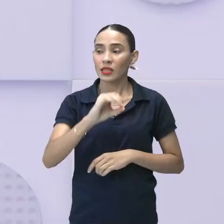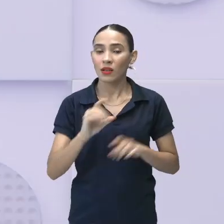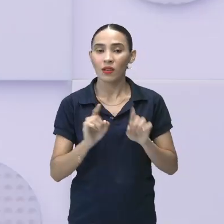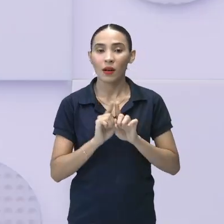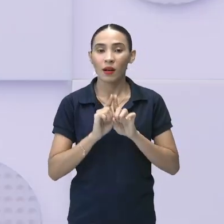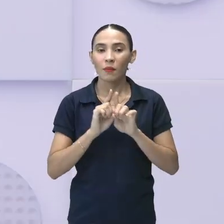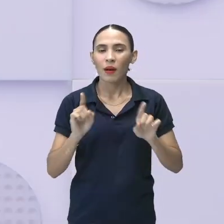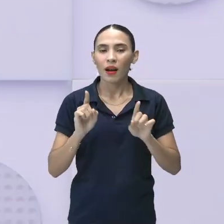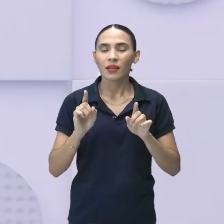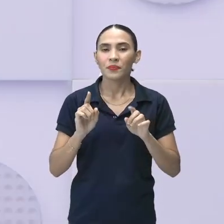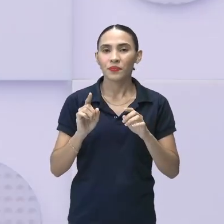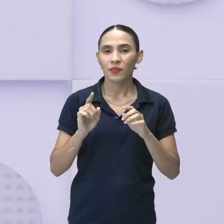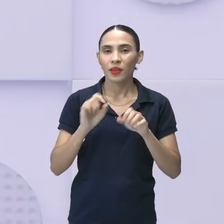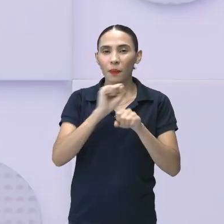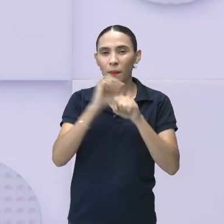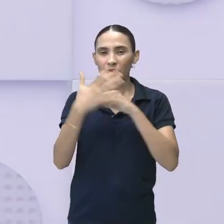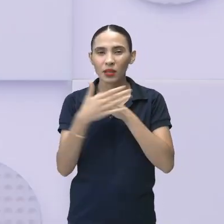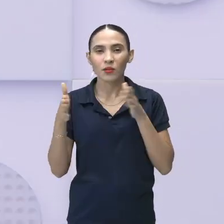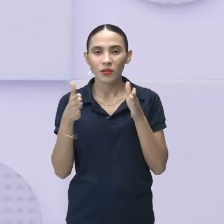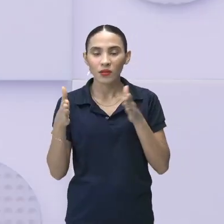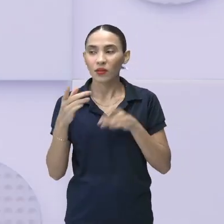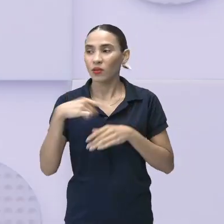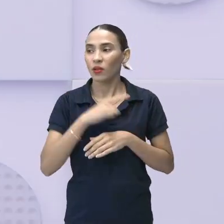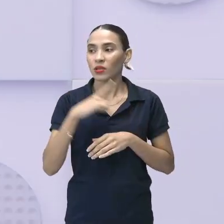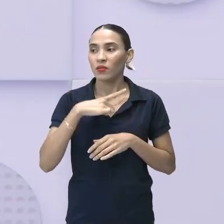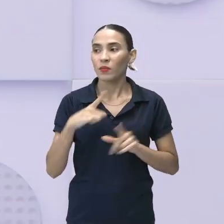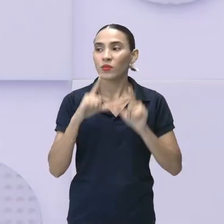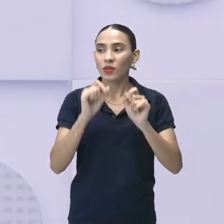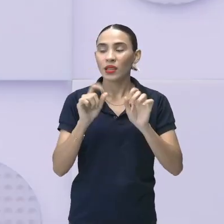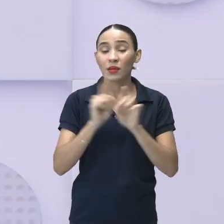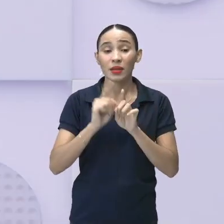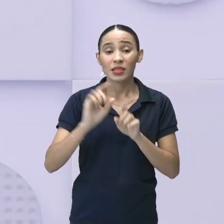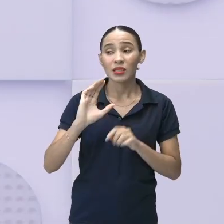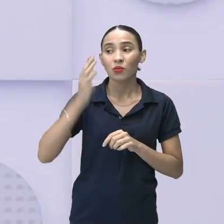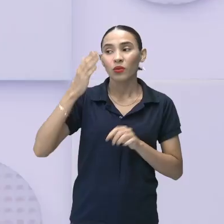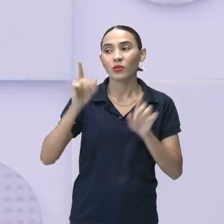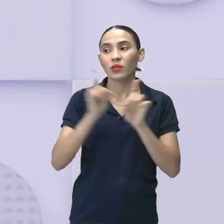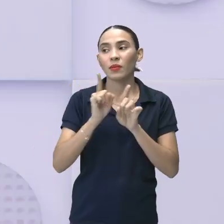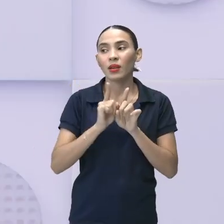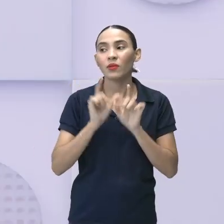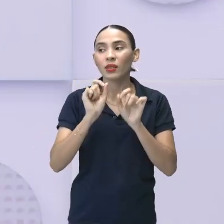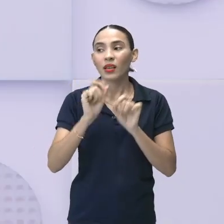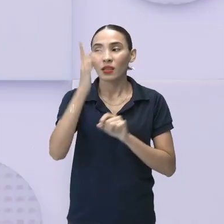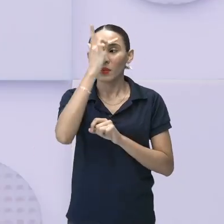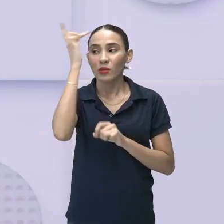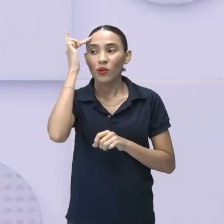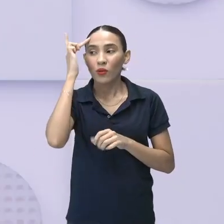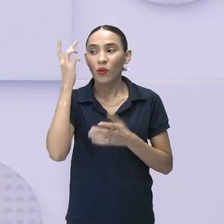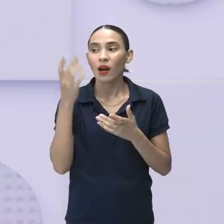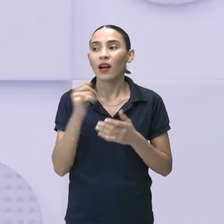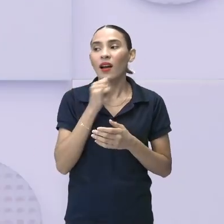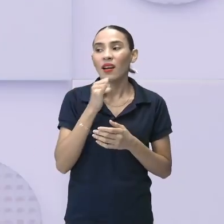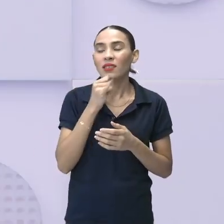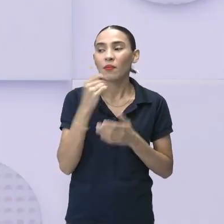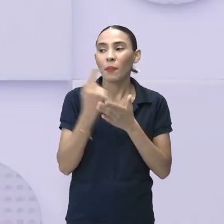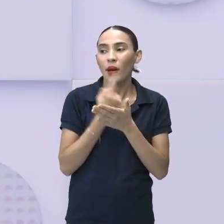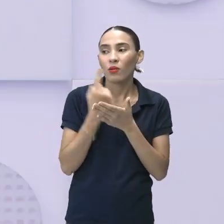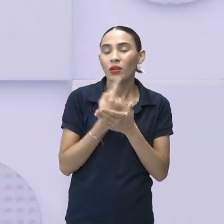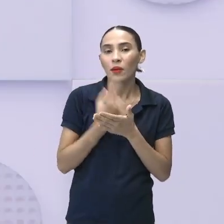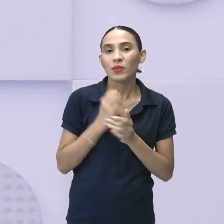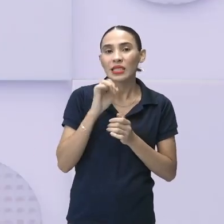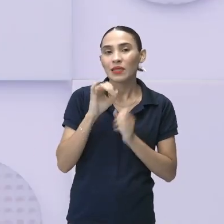da sua liberdade, podiam abdicar da obrigatoriedade da vacina. E aí foram debates